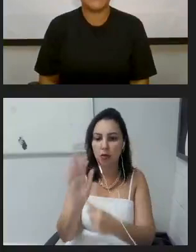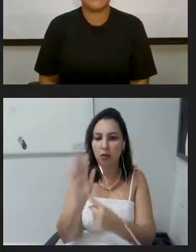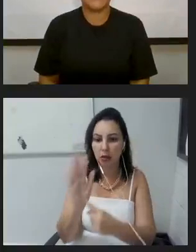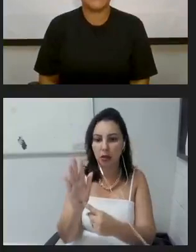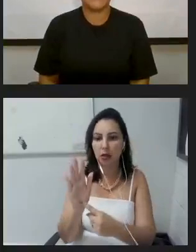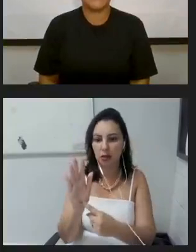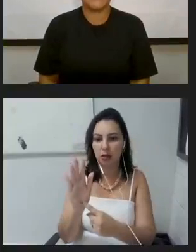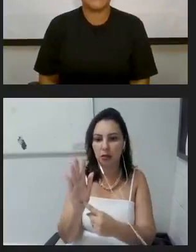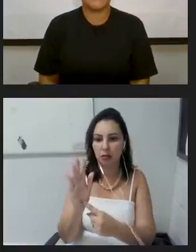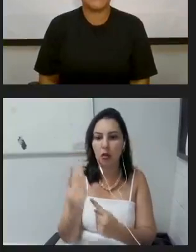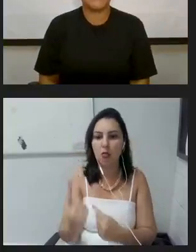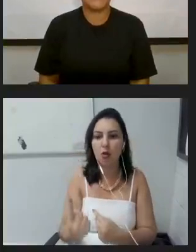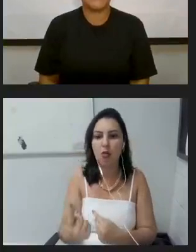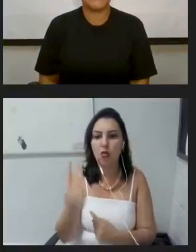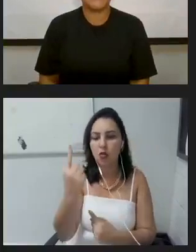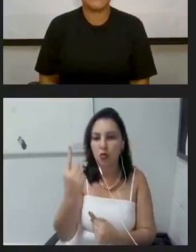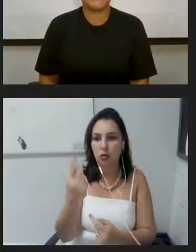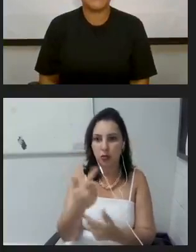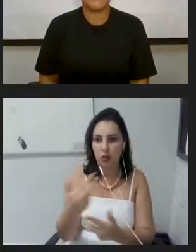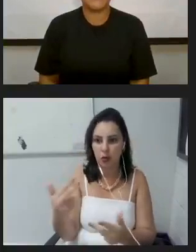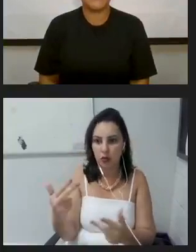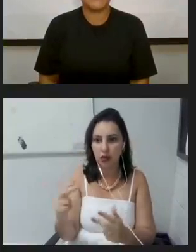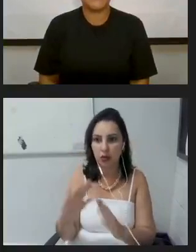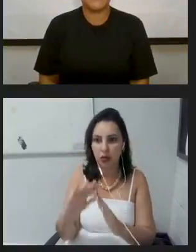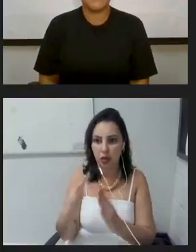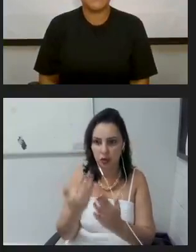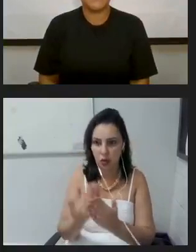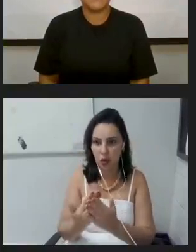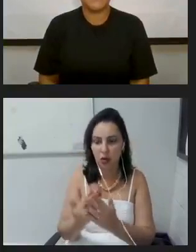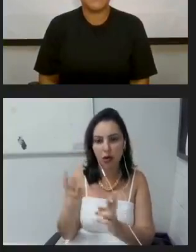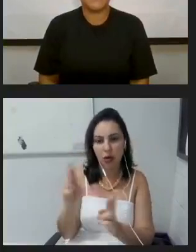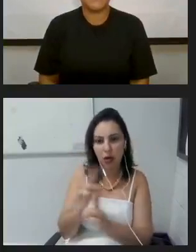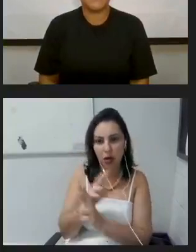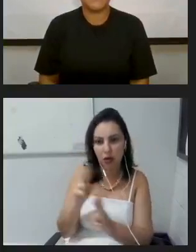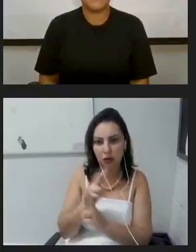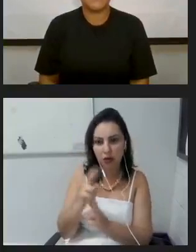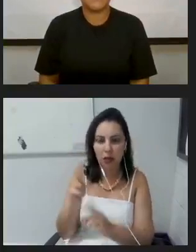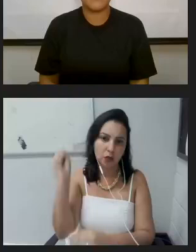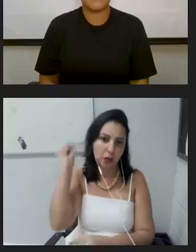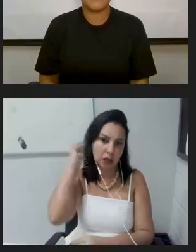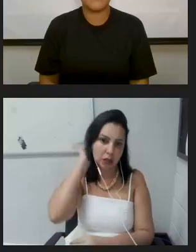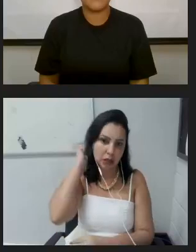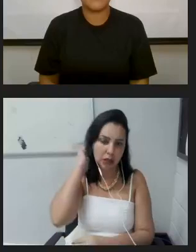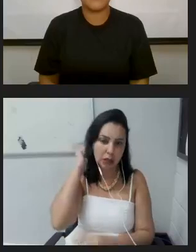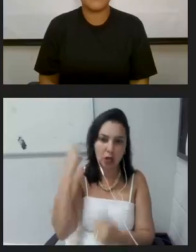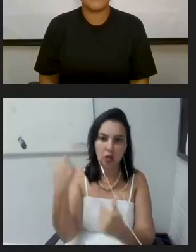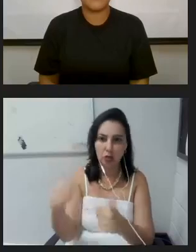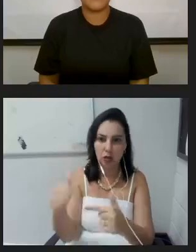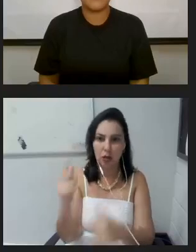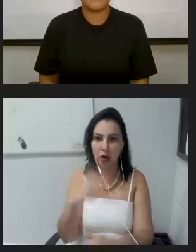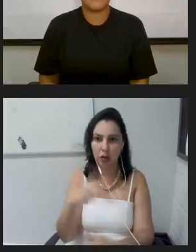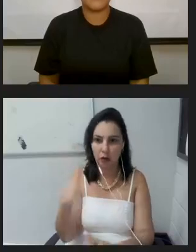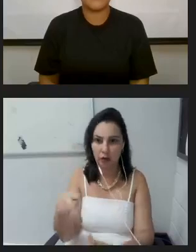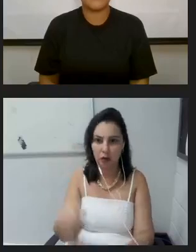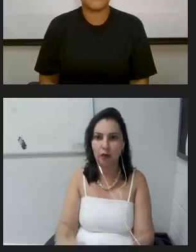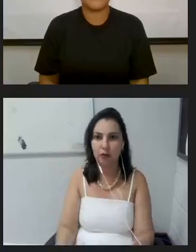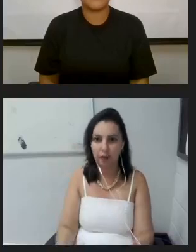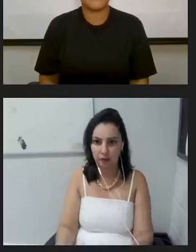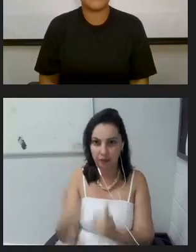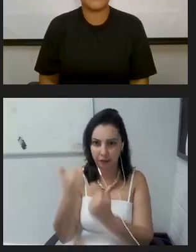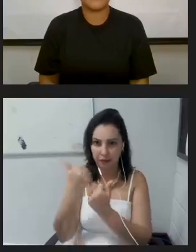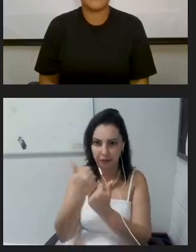um elemento que está relacionado ao estresse do trabalho do professor. E quando eu peguei